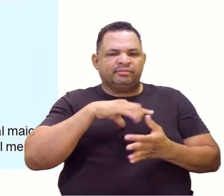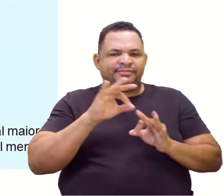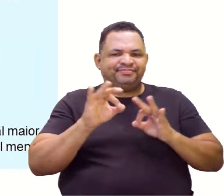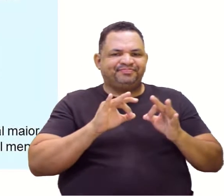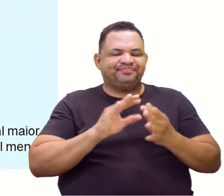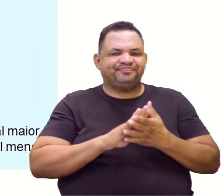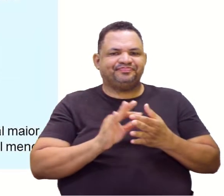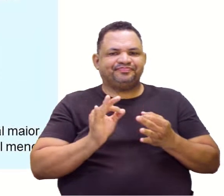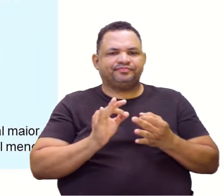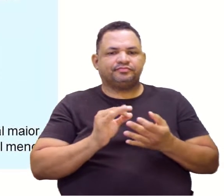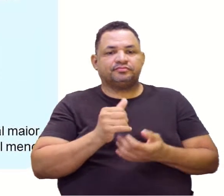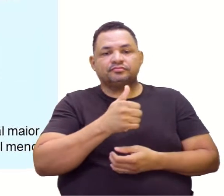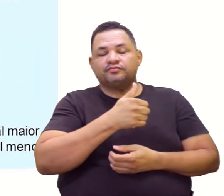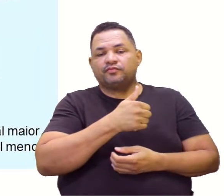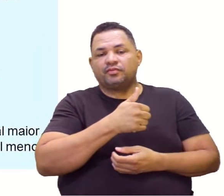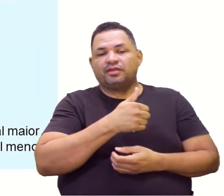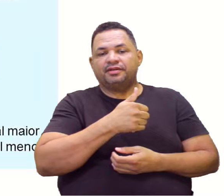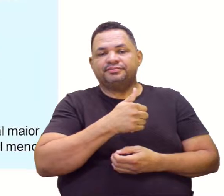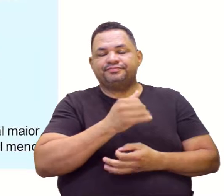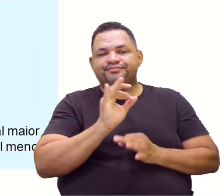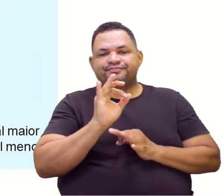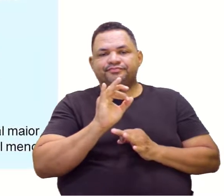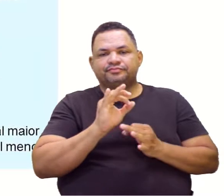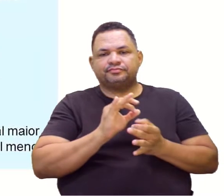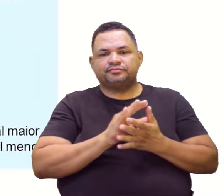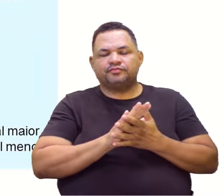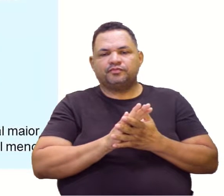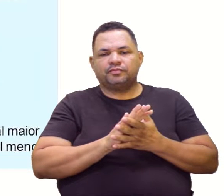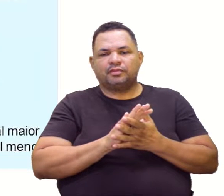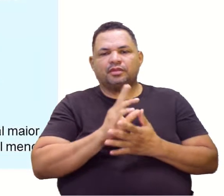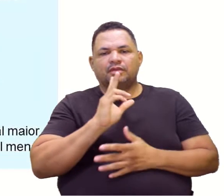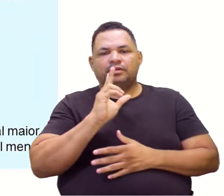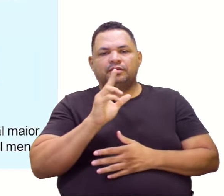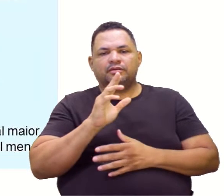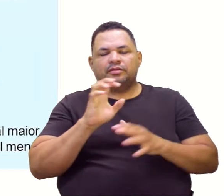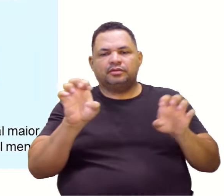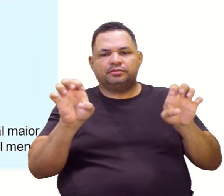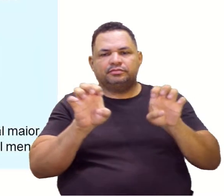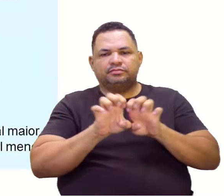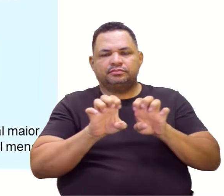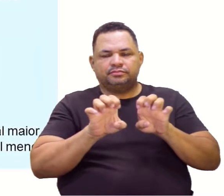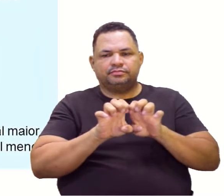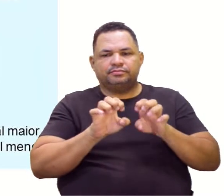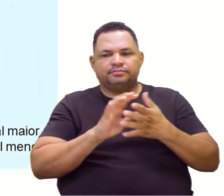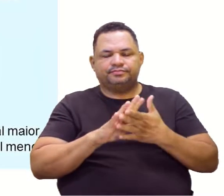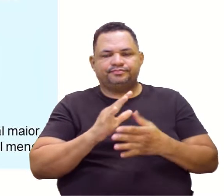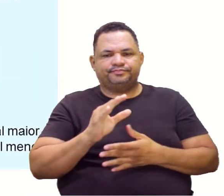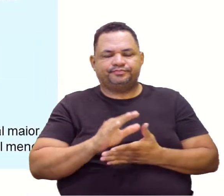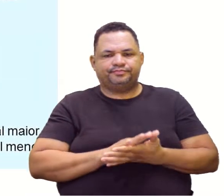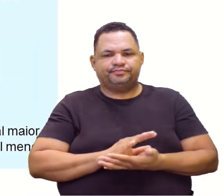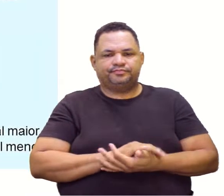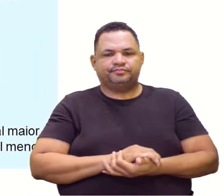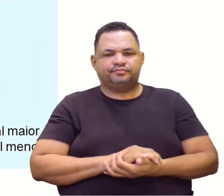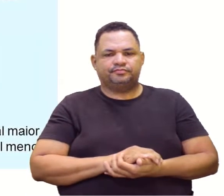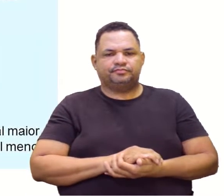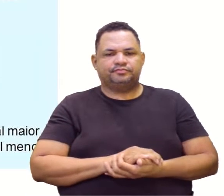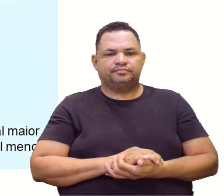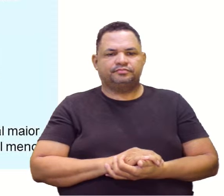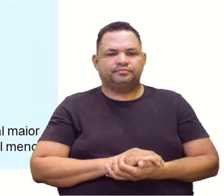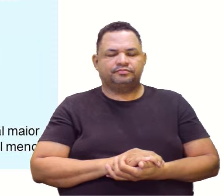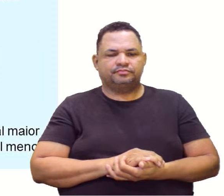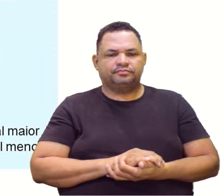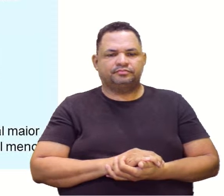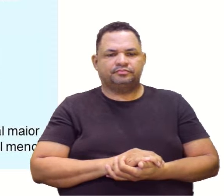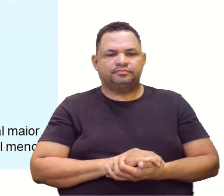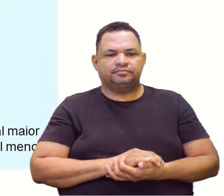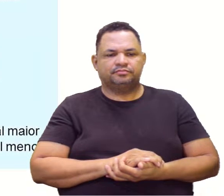daqui, tira daqui, a gente coloca aqui. Então, a mesma equação para o paralelogramo, tá? Base vezes altura.